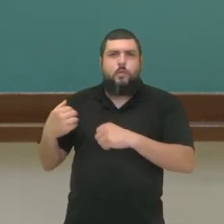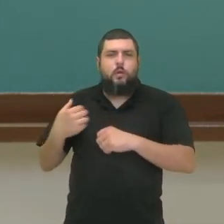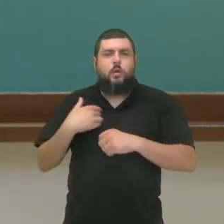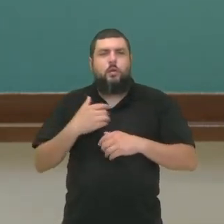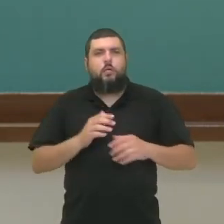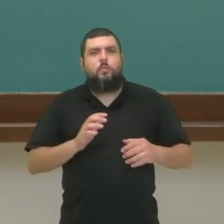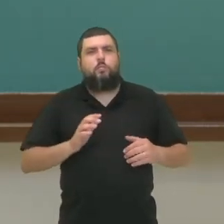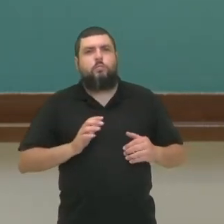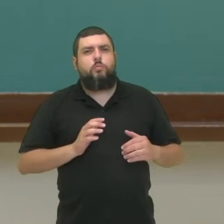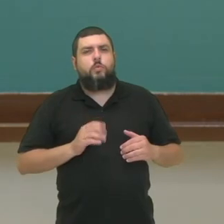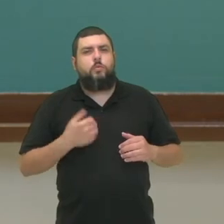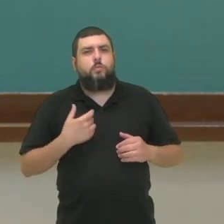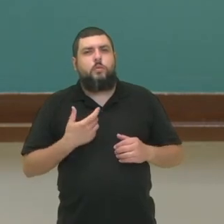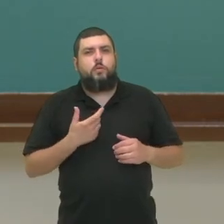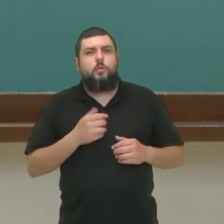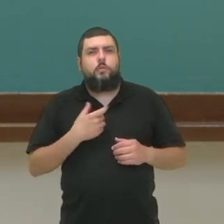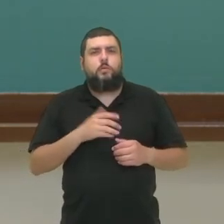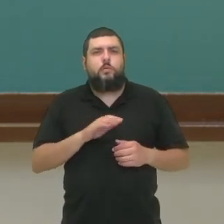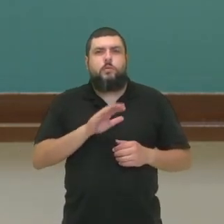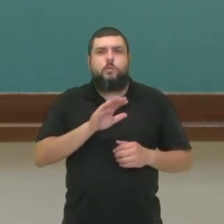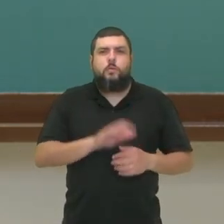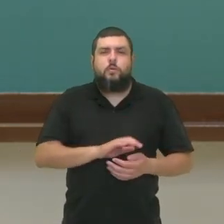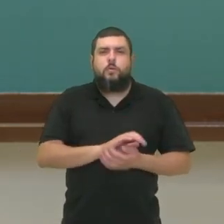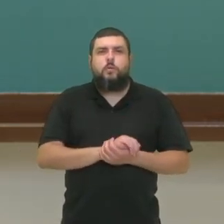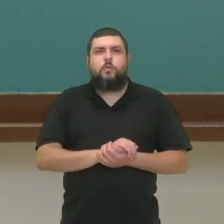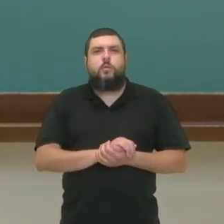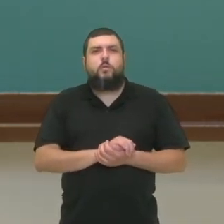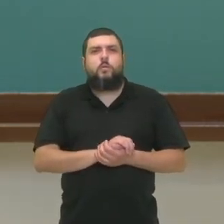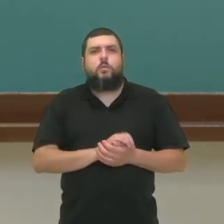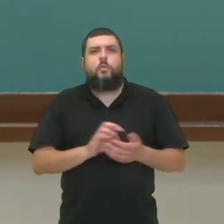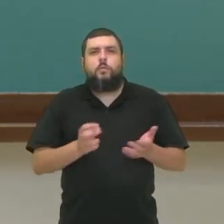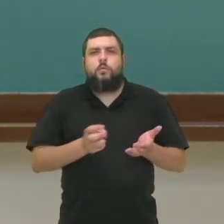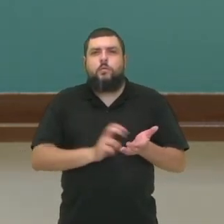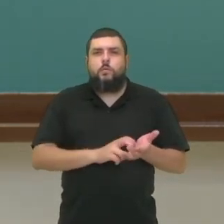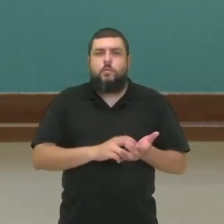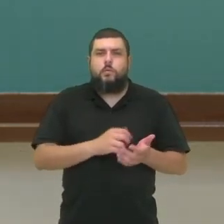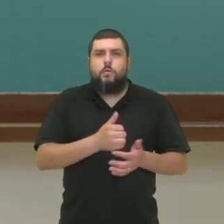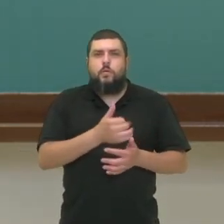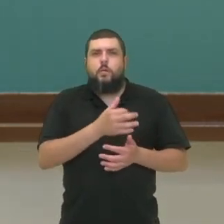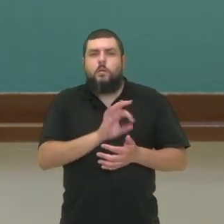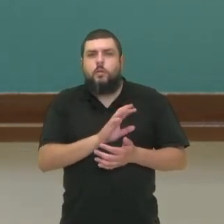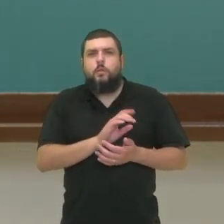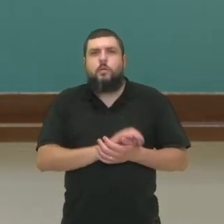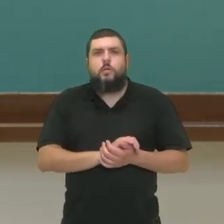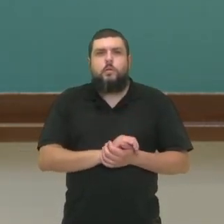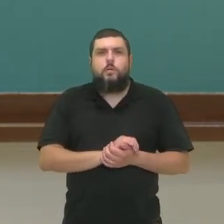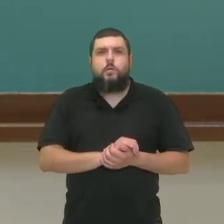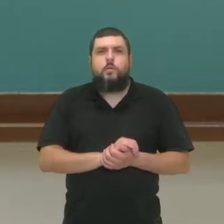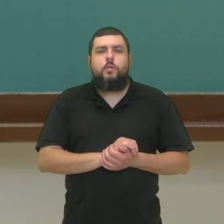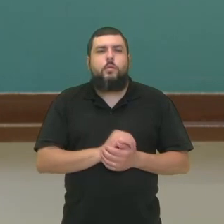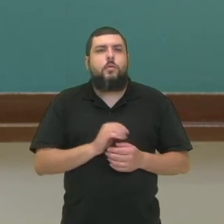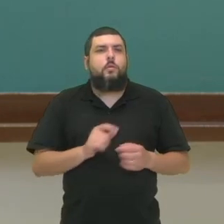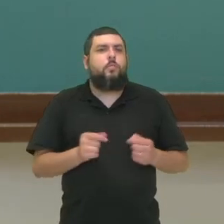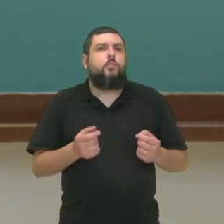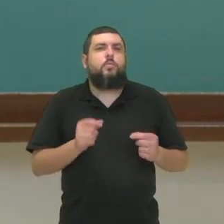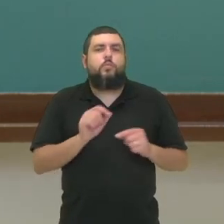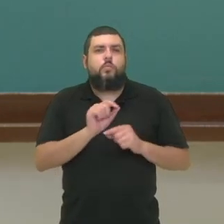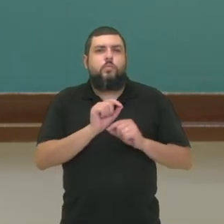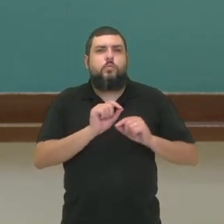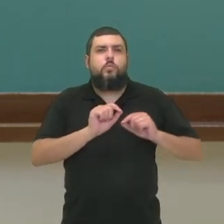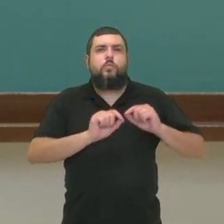eu tô aqui curtindo, né, às 10 horas da manhã, antes do almoço, depois eu vou almoçar, eu sou um patrício, eu tenho